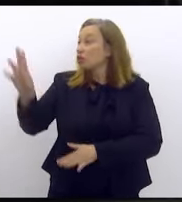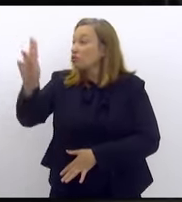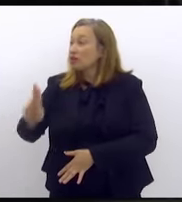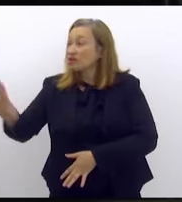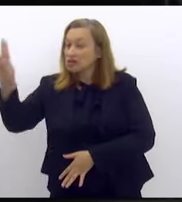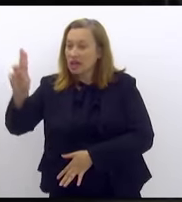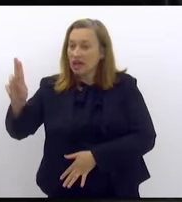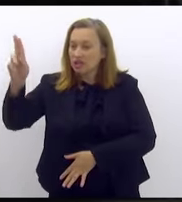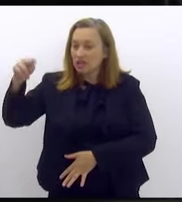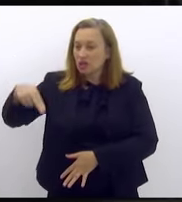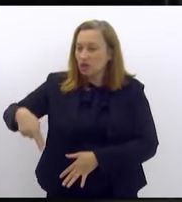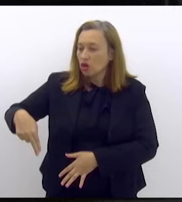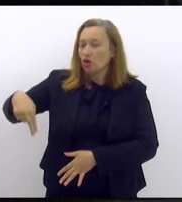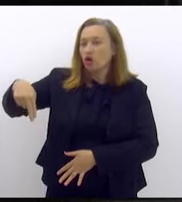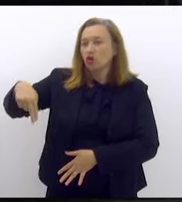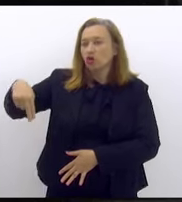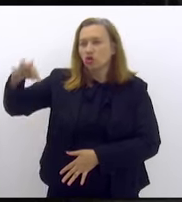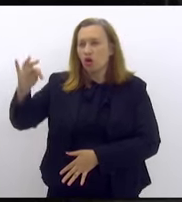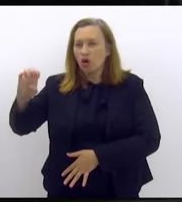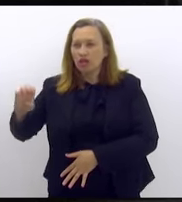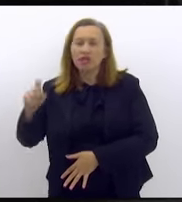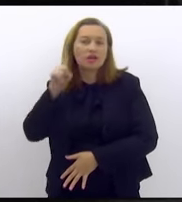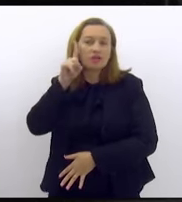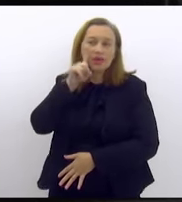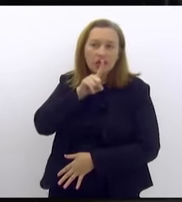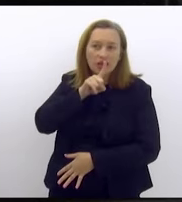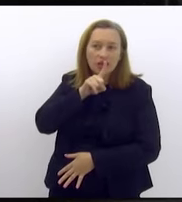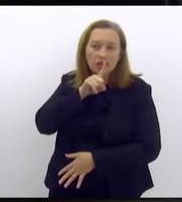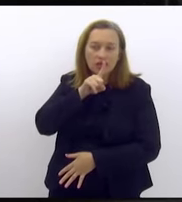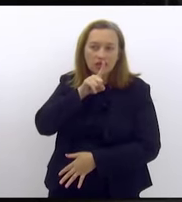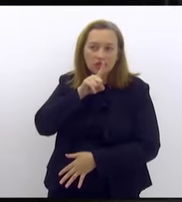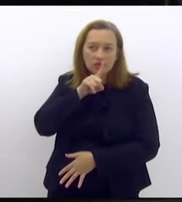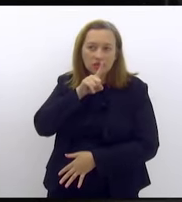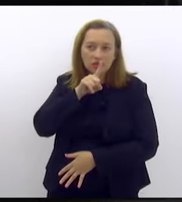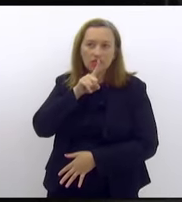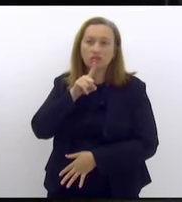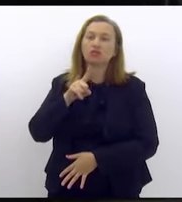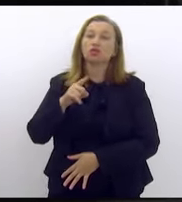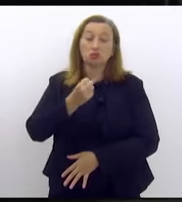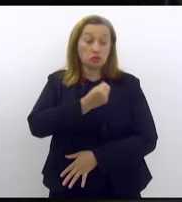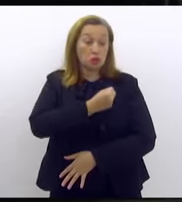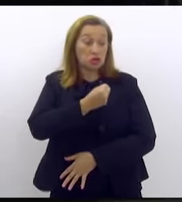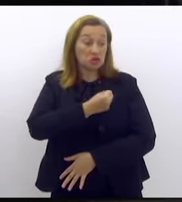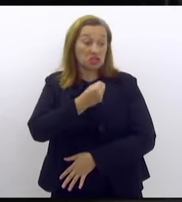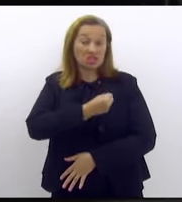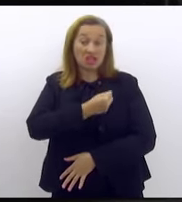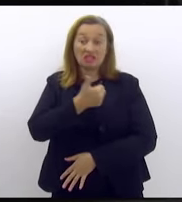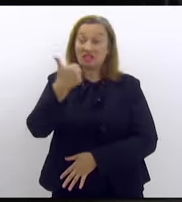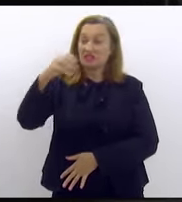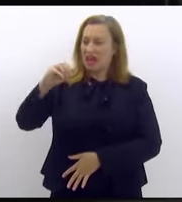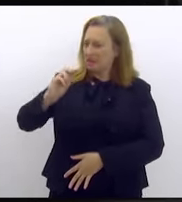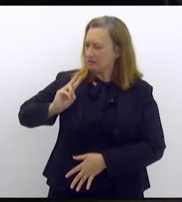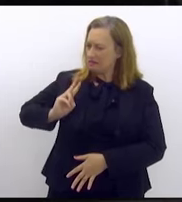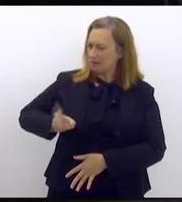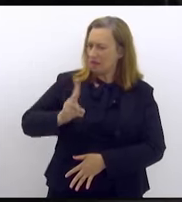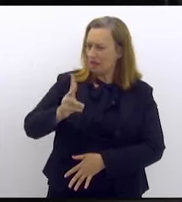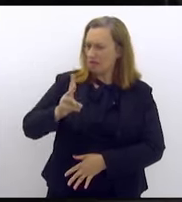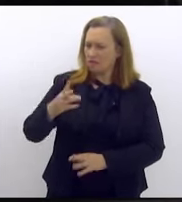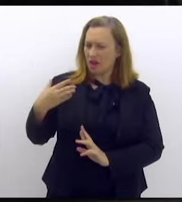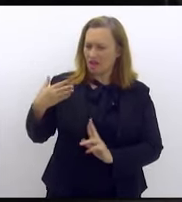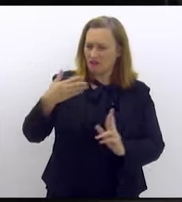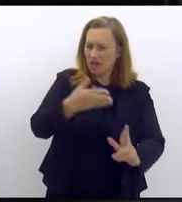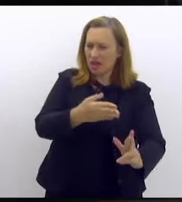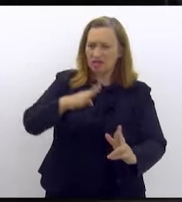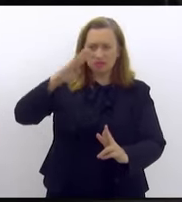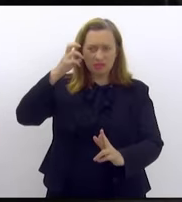aluna de requisito A, uma aluna referência, inclusive, para o debate com